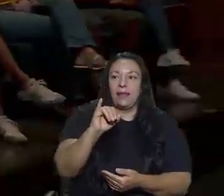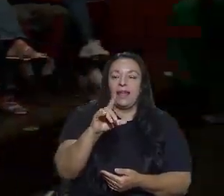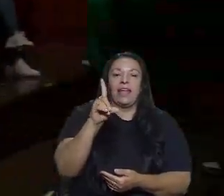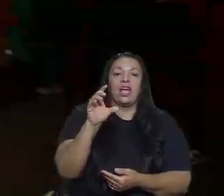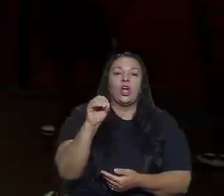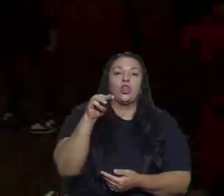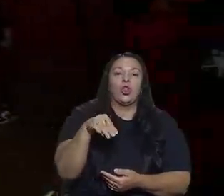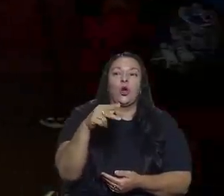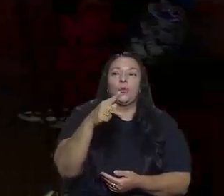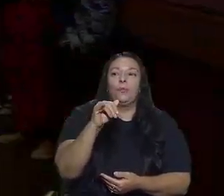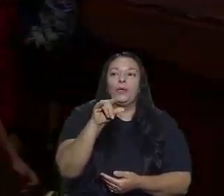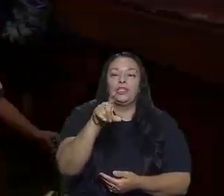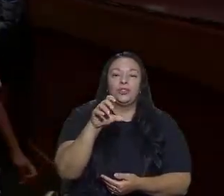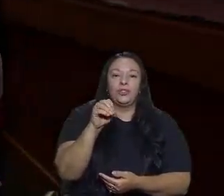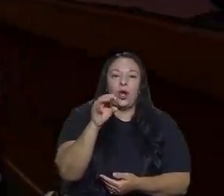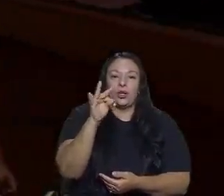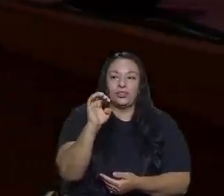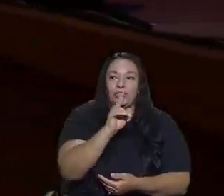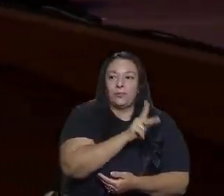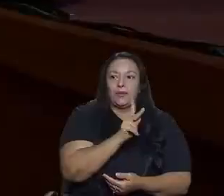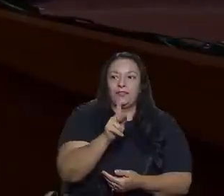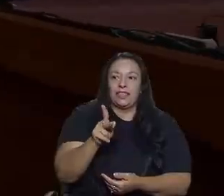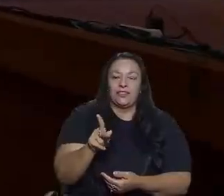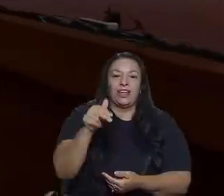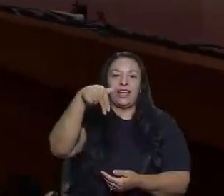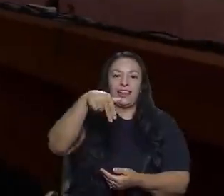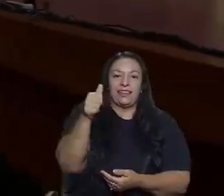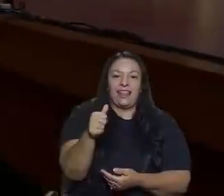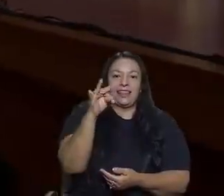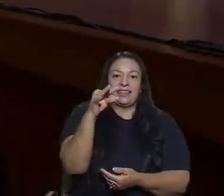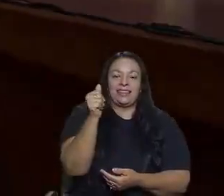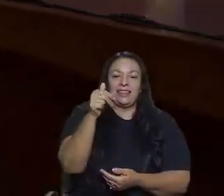Pichote, e a sua professora é a Natânia Pereira